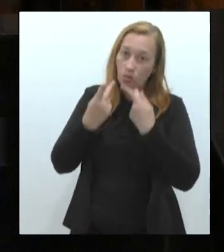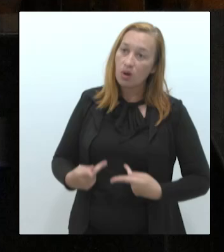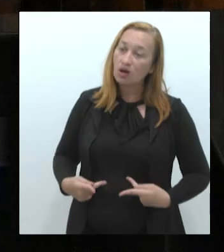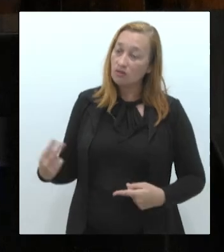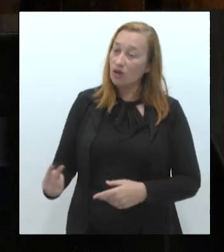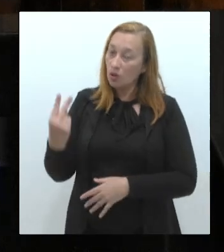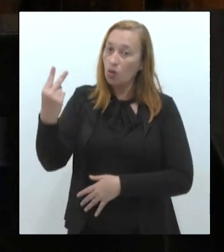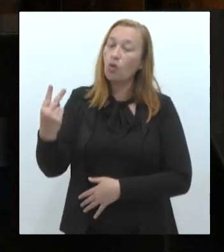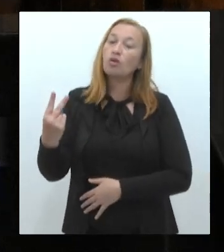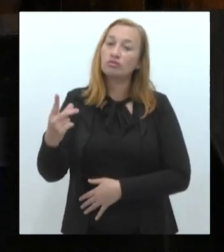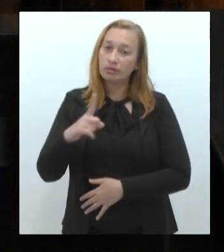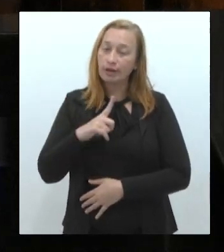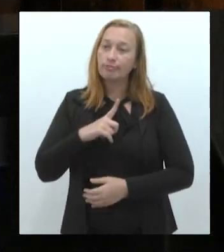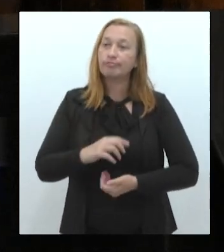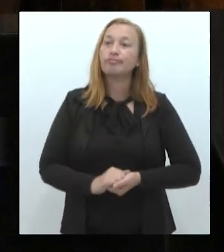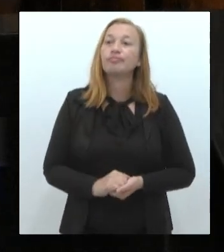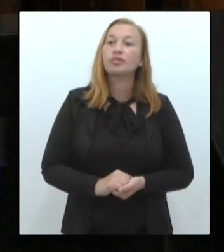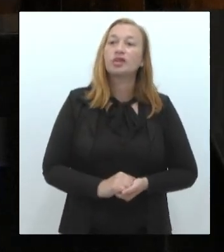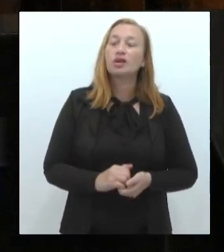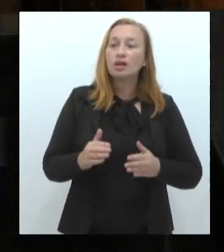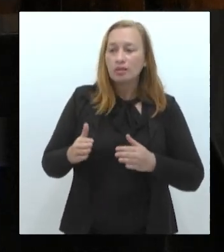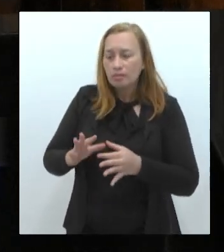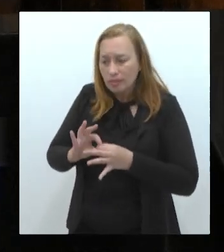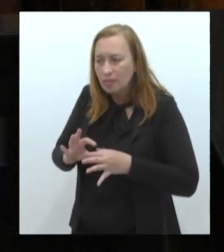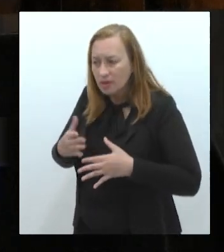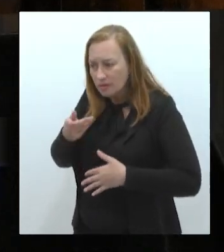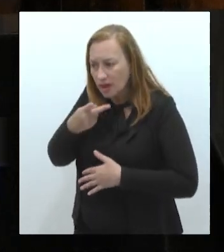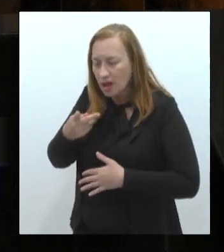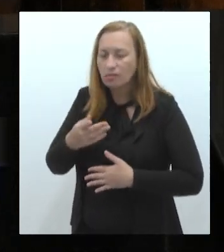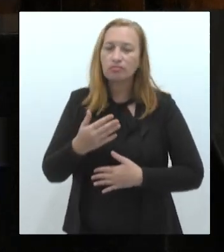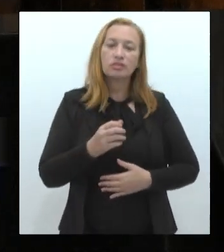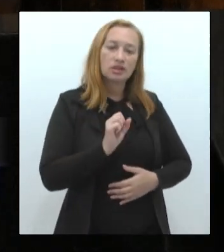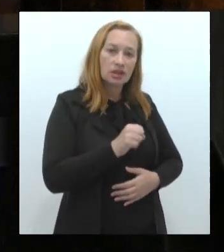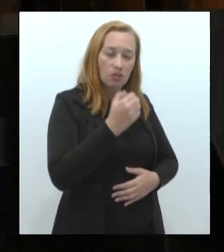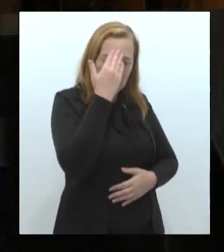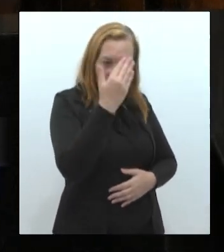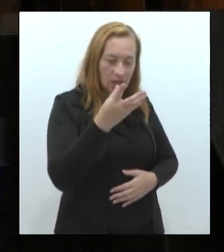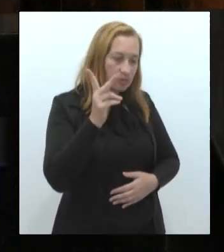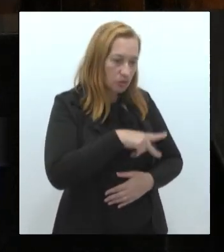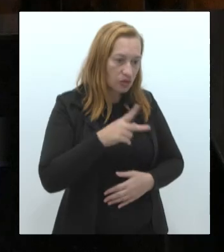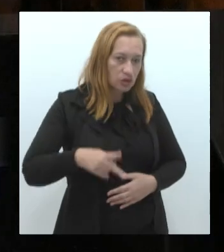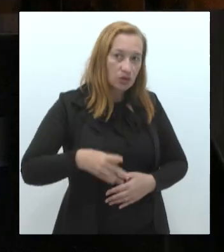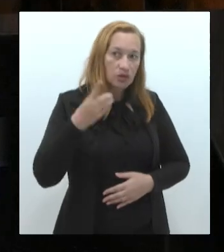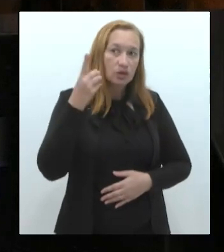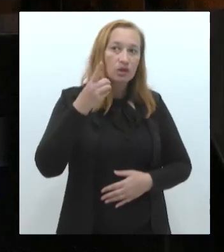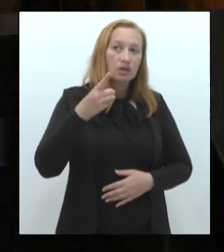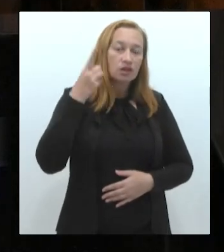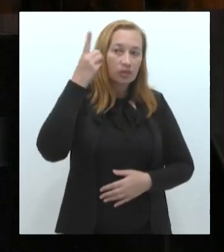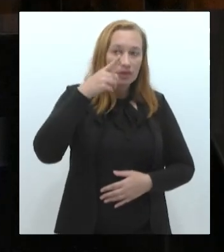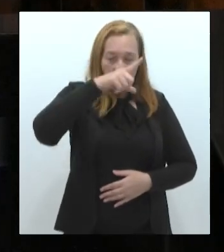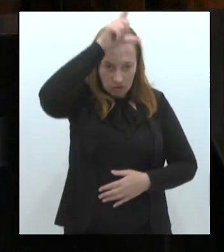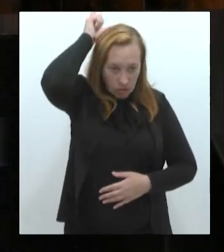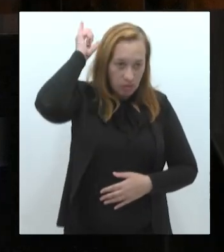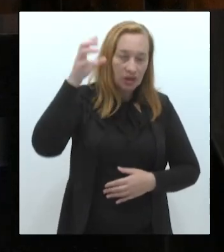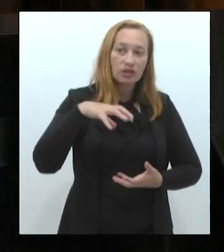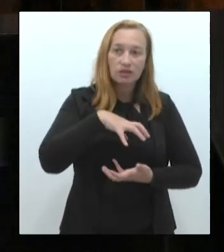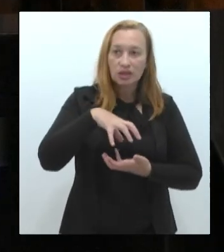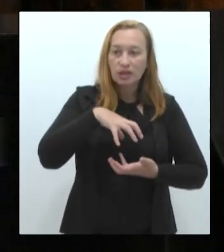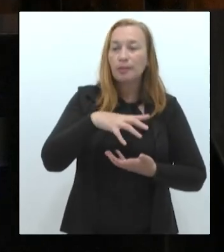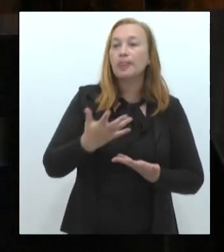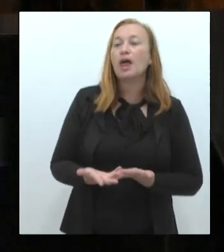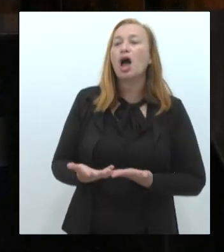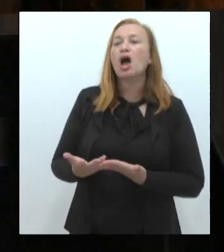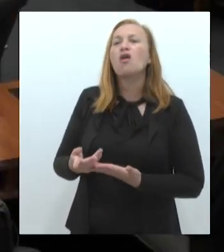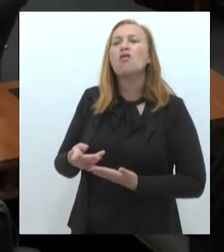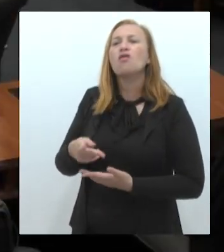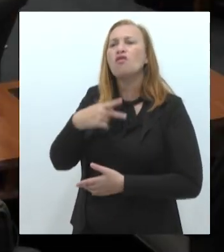o nosso maior valor. Vossa Excelência permite uma parte? Claro. Muito obrigado, professor Luiz Paulo, nosso decano. Vossa Excelência trouxe na pauta